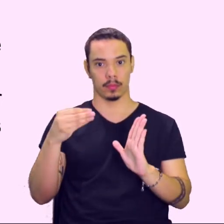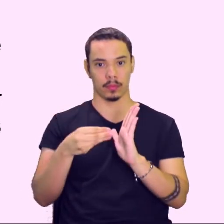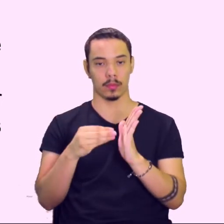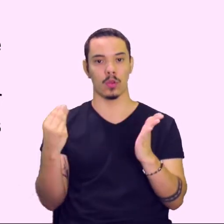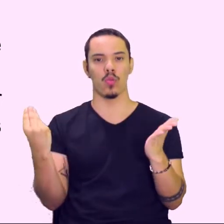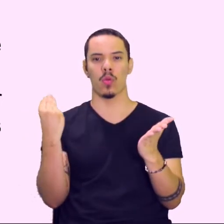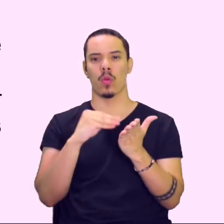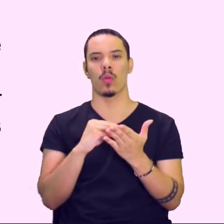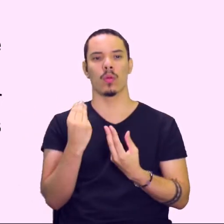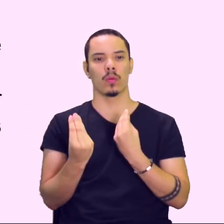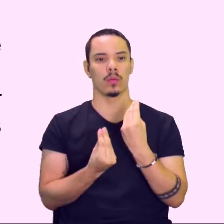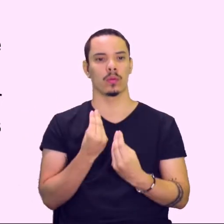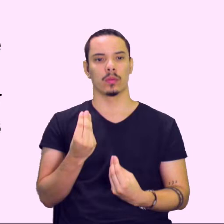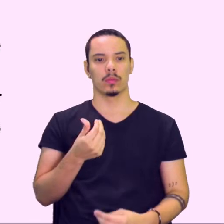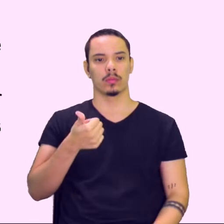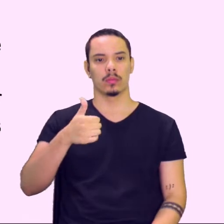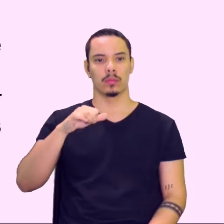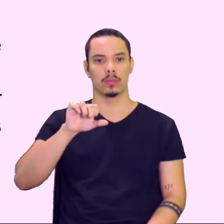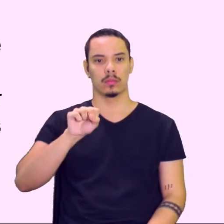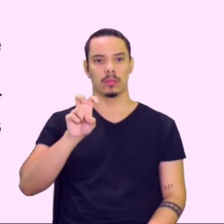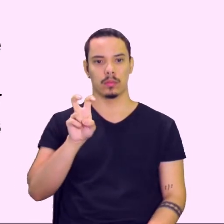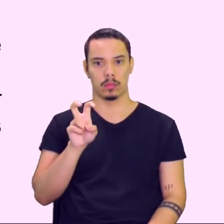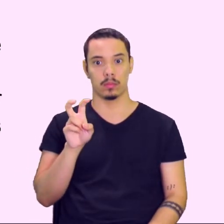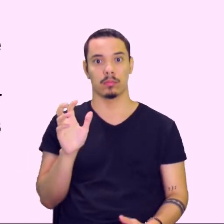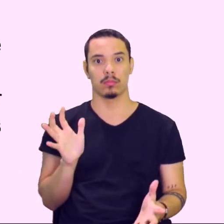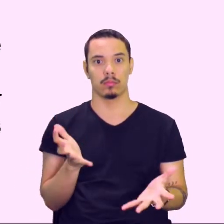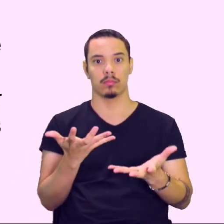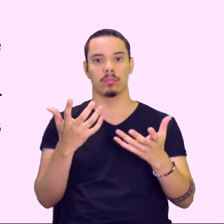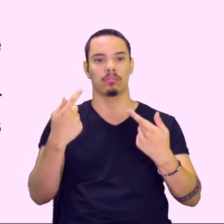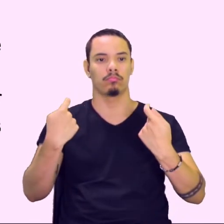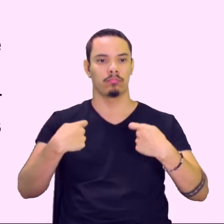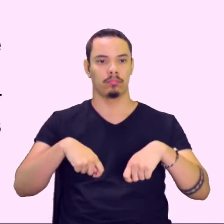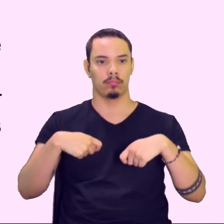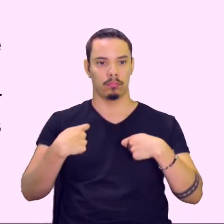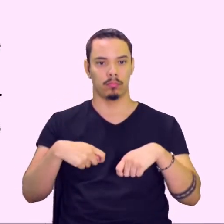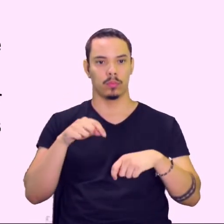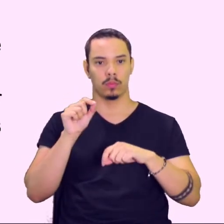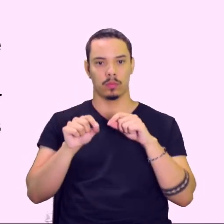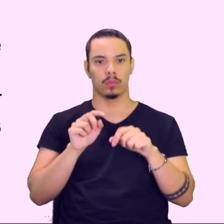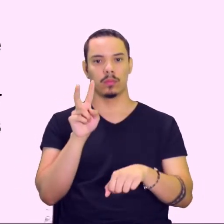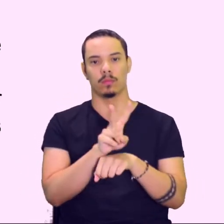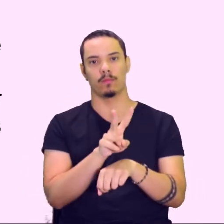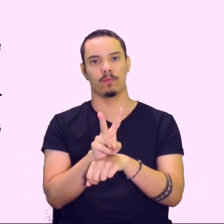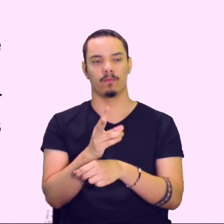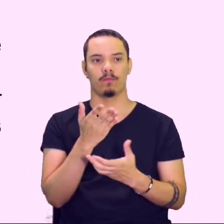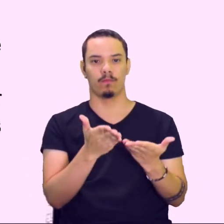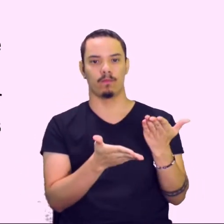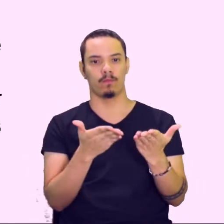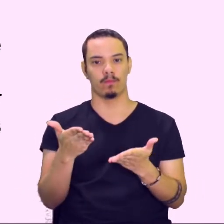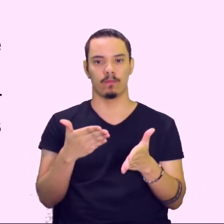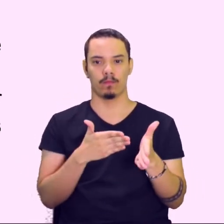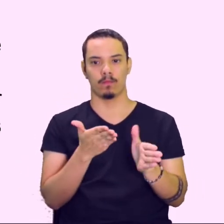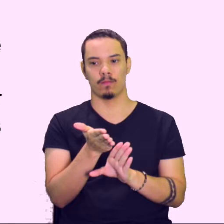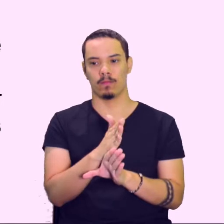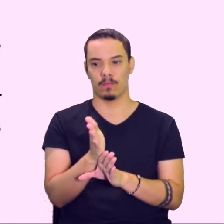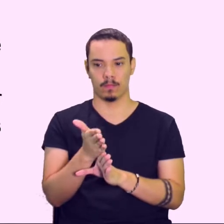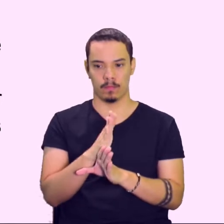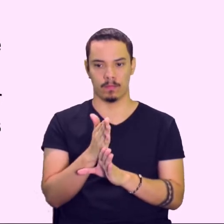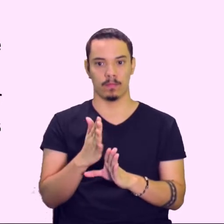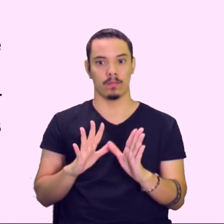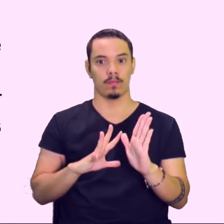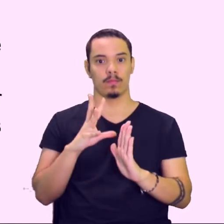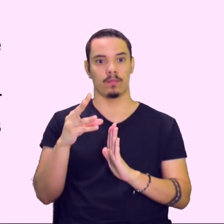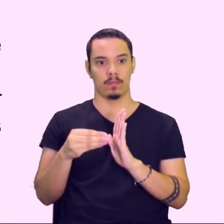implementado em 1985. Ele foi motivado pela necessidade de resguardar as fronteiras da Amazônia.